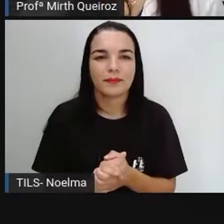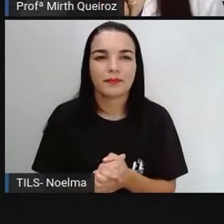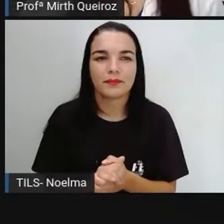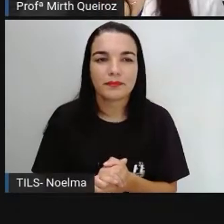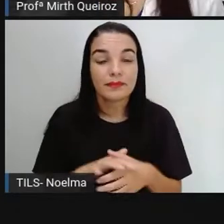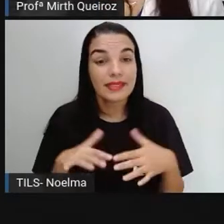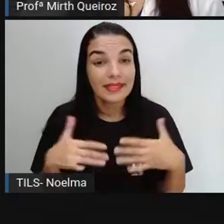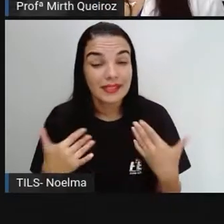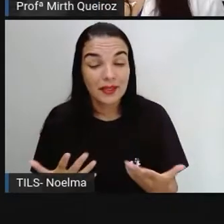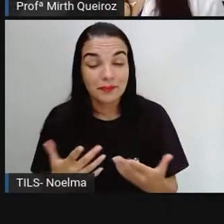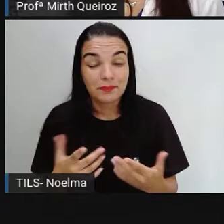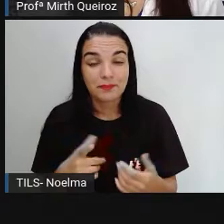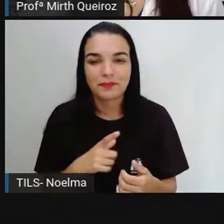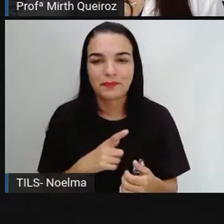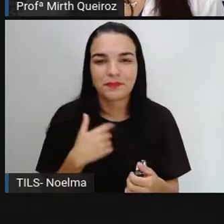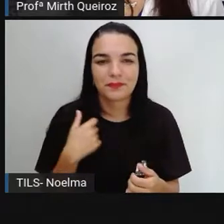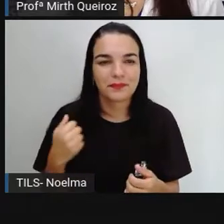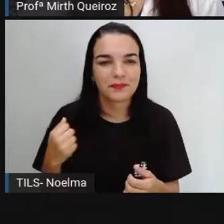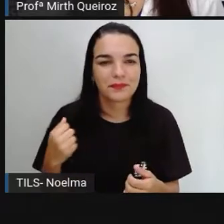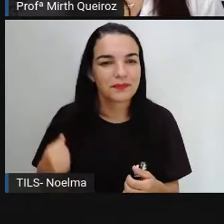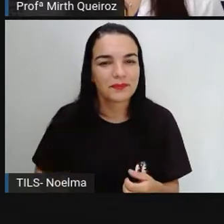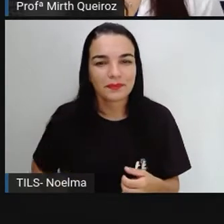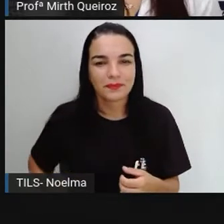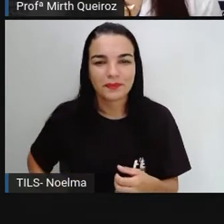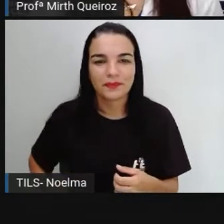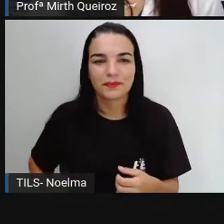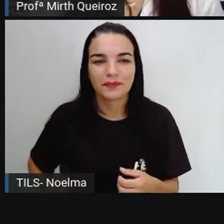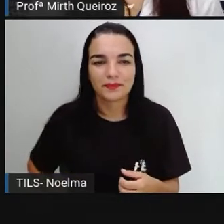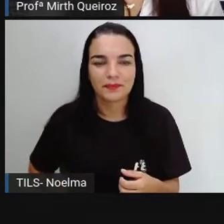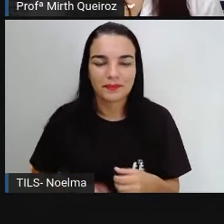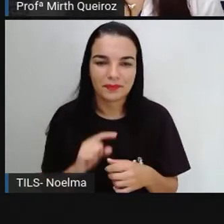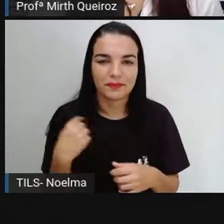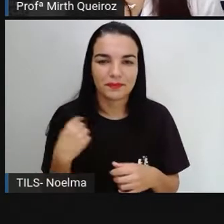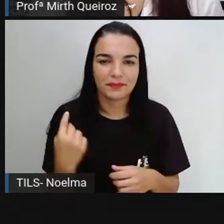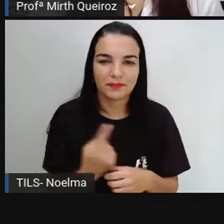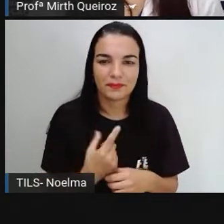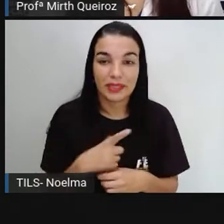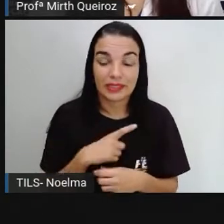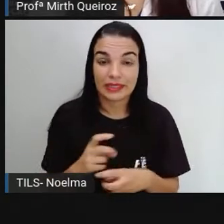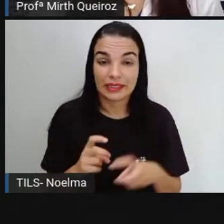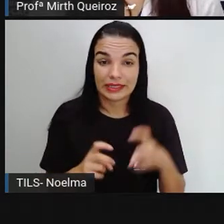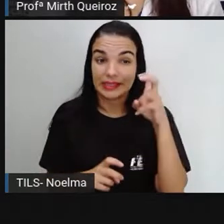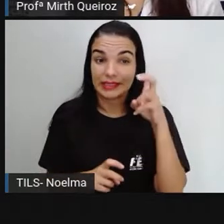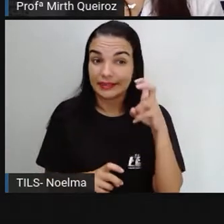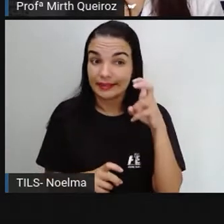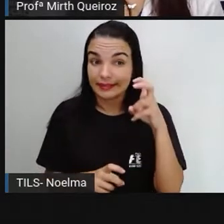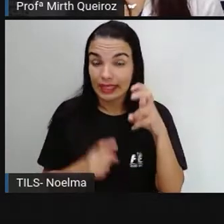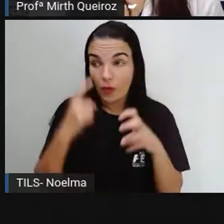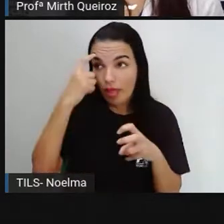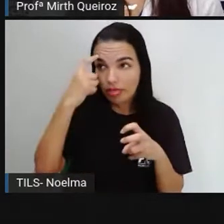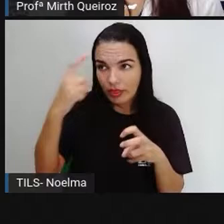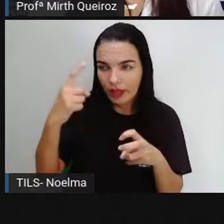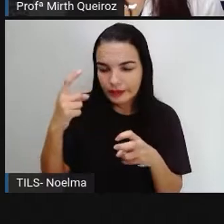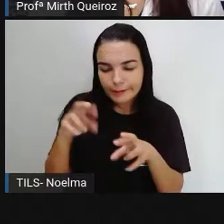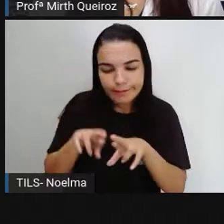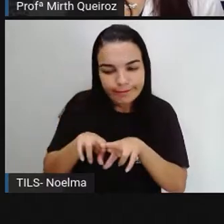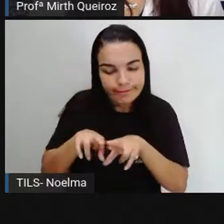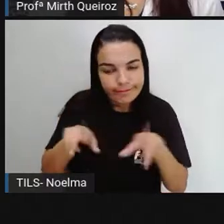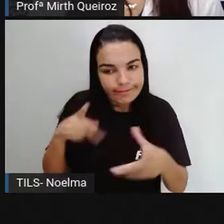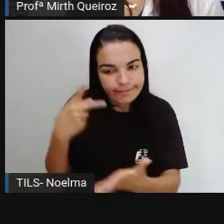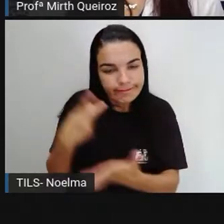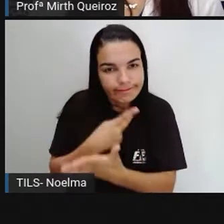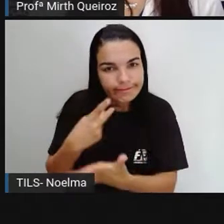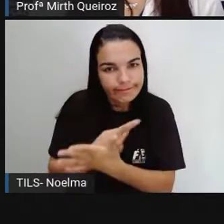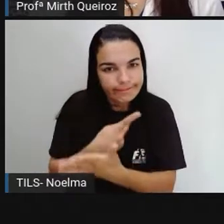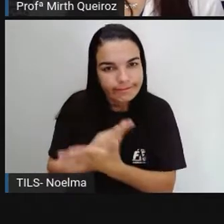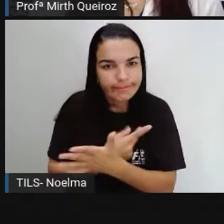E aí, nós vamos ver aqui 5 ideias equivocadas sobre os índios, né? Que